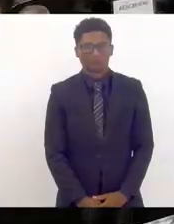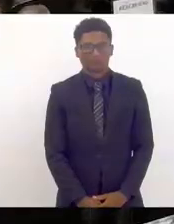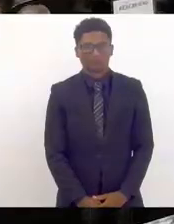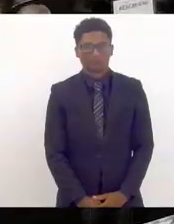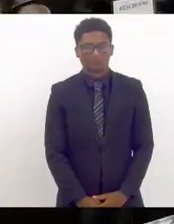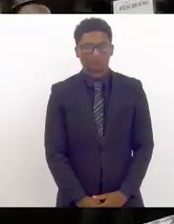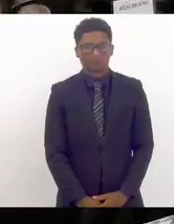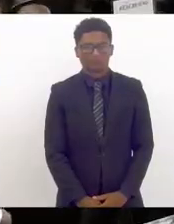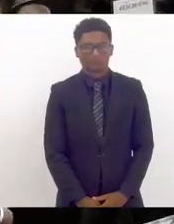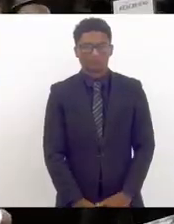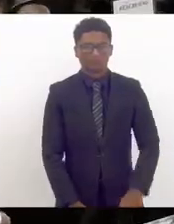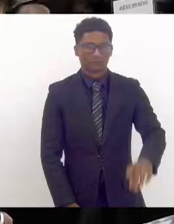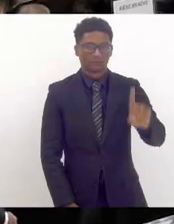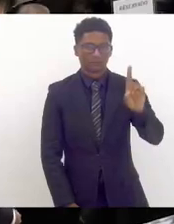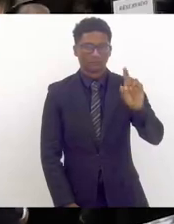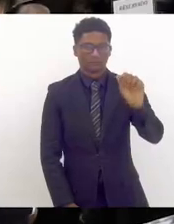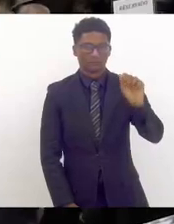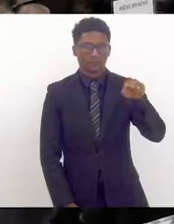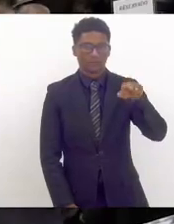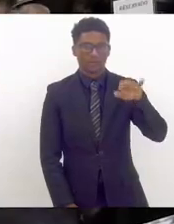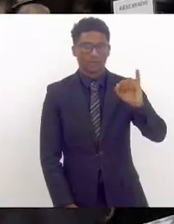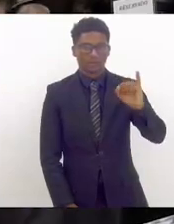Dani Monteiro.